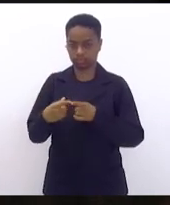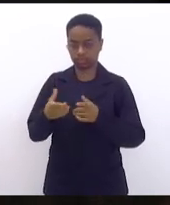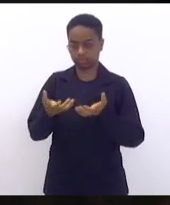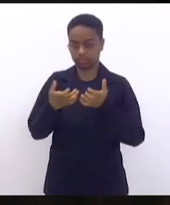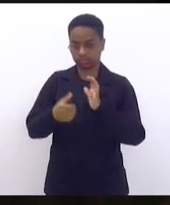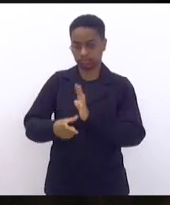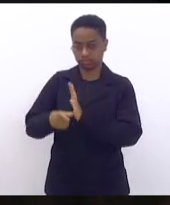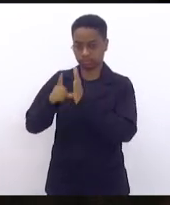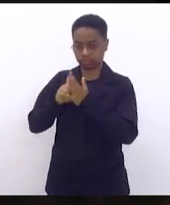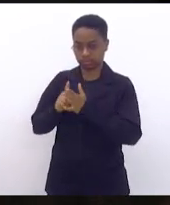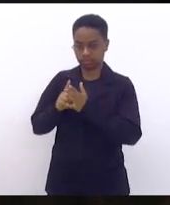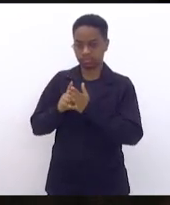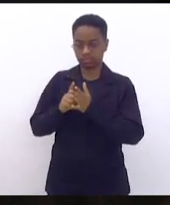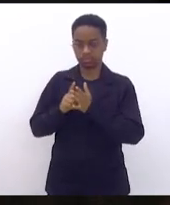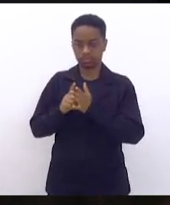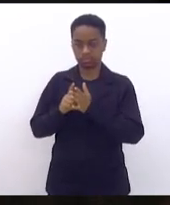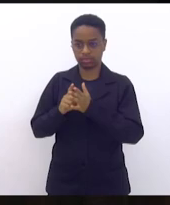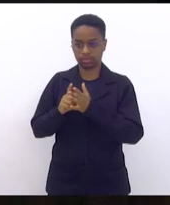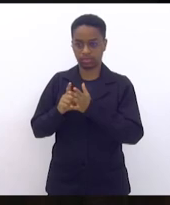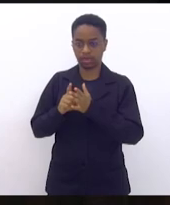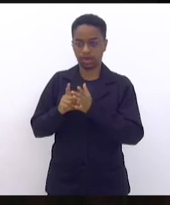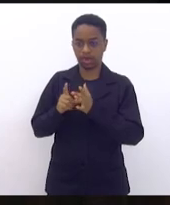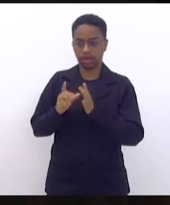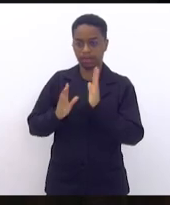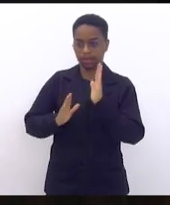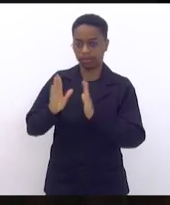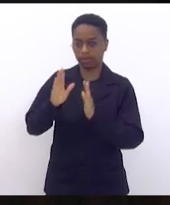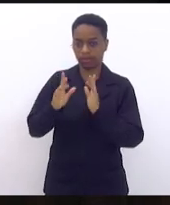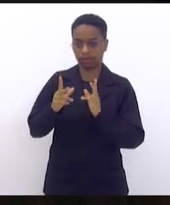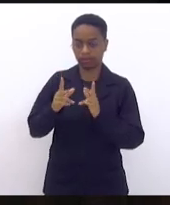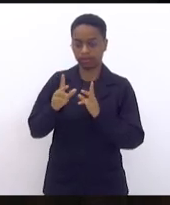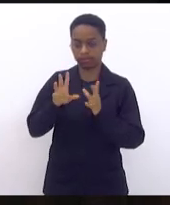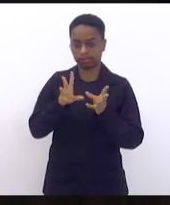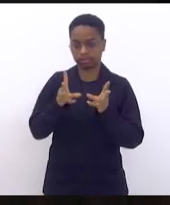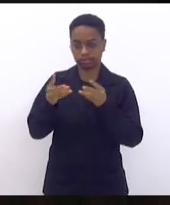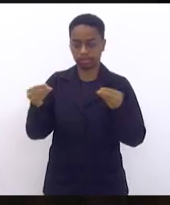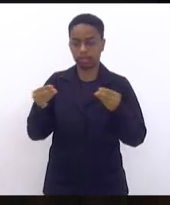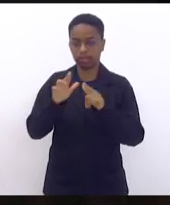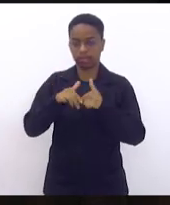da majoração vencimental estabelecida pelas leis número